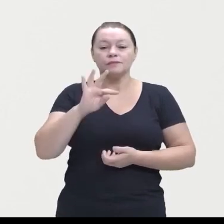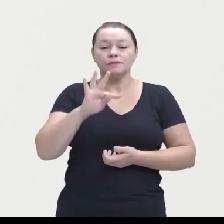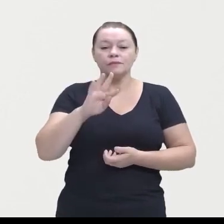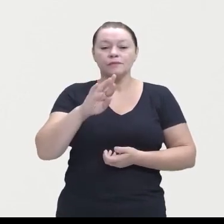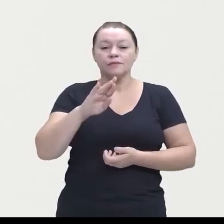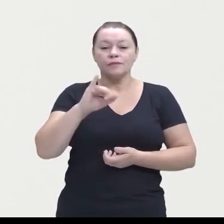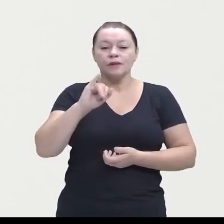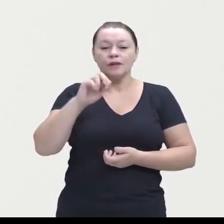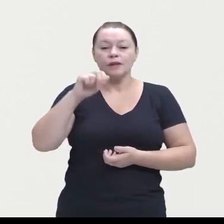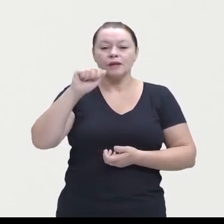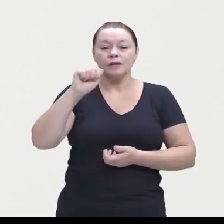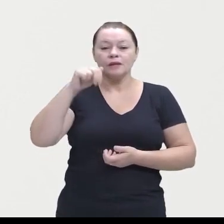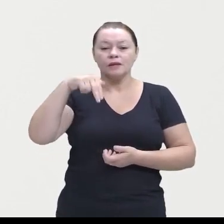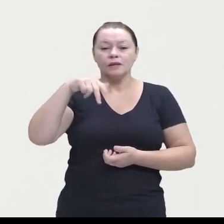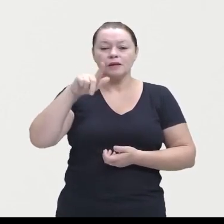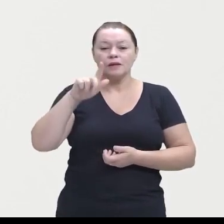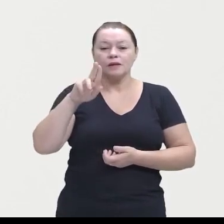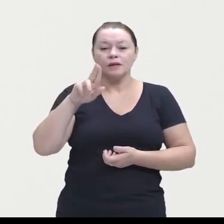Triângulo.